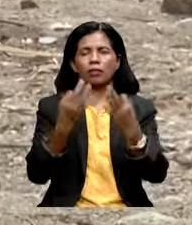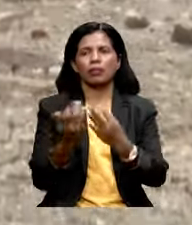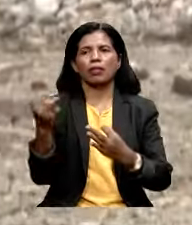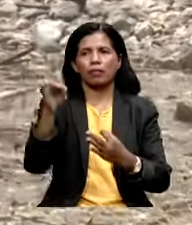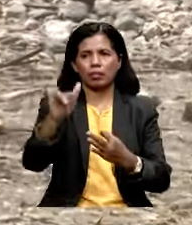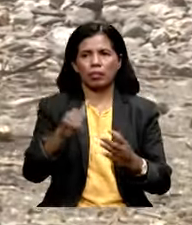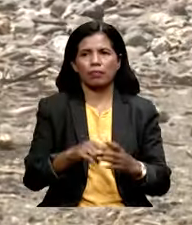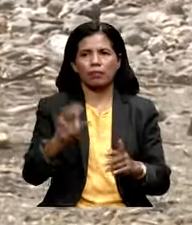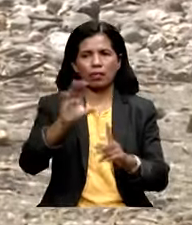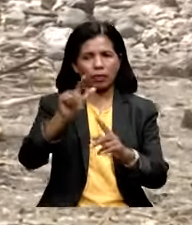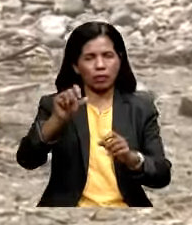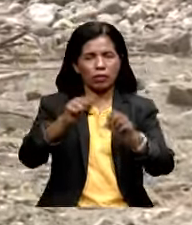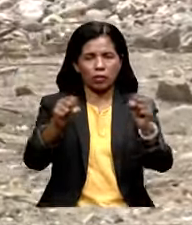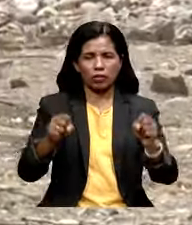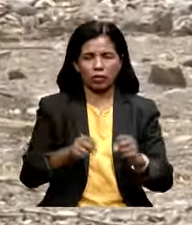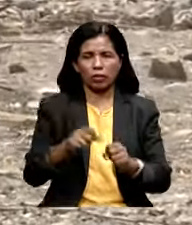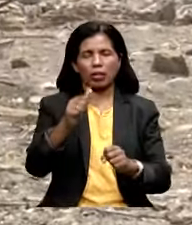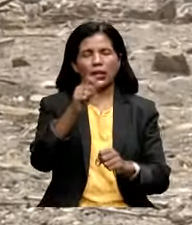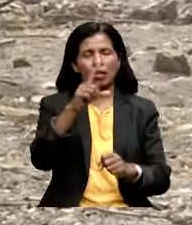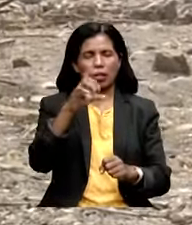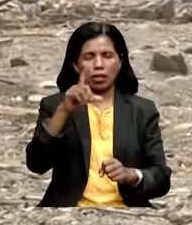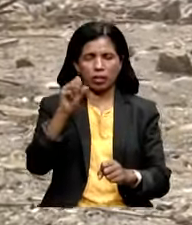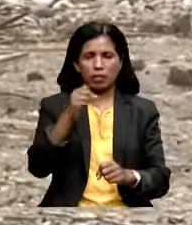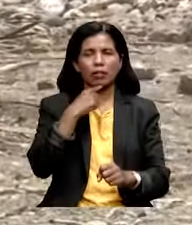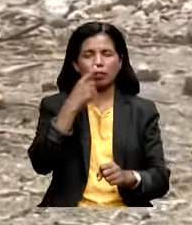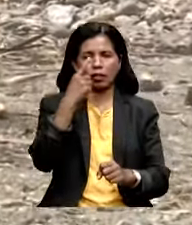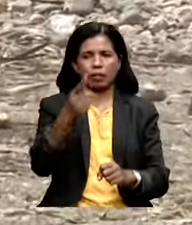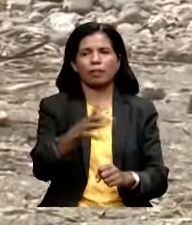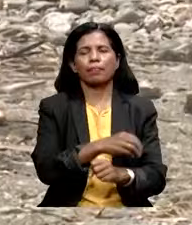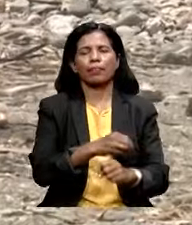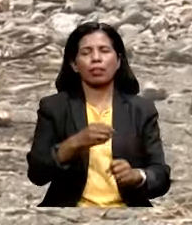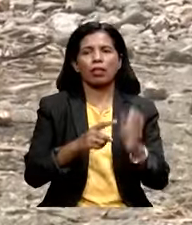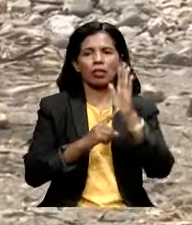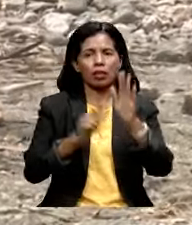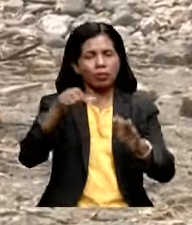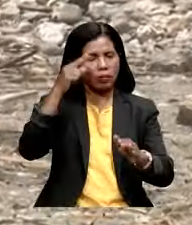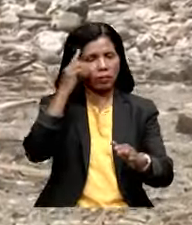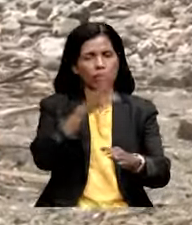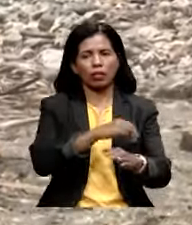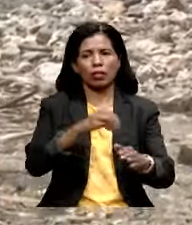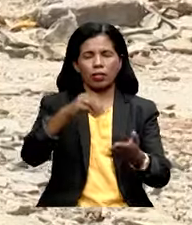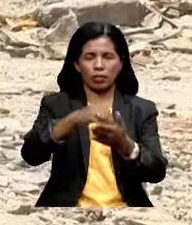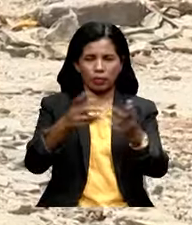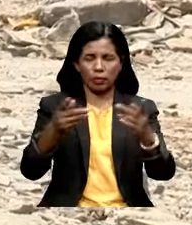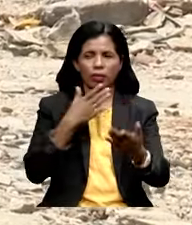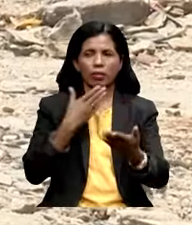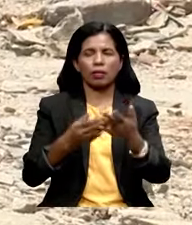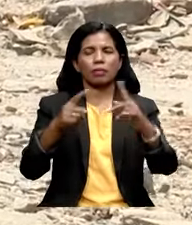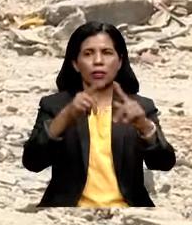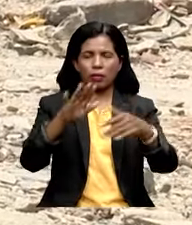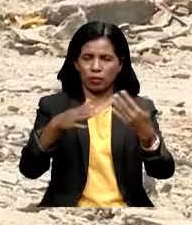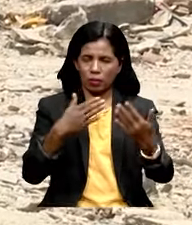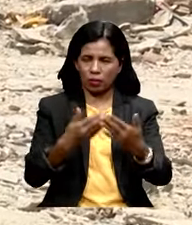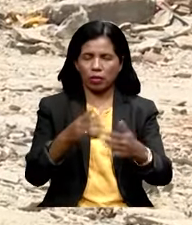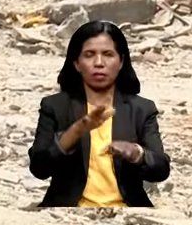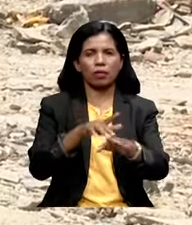Se fizer o que pediu Santana, Alessandrino Mesquita da Costa Brás recomenda para o governo a tu criar condição para a comunidade Sira de ser